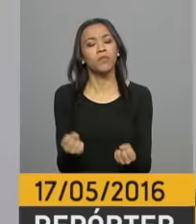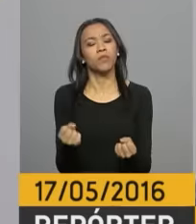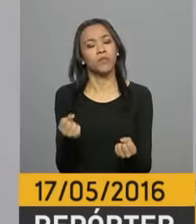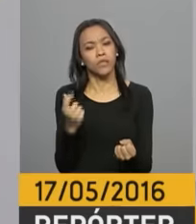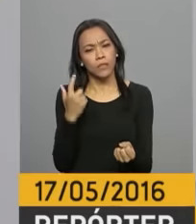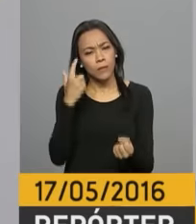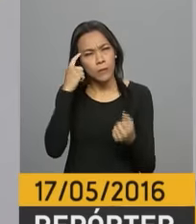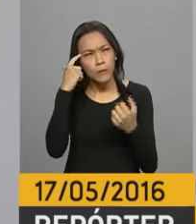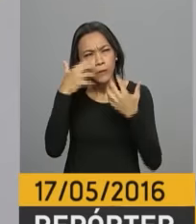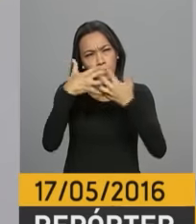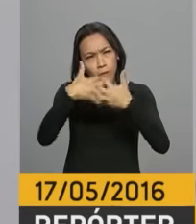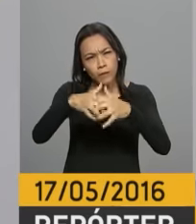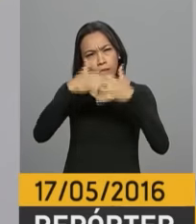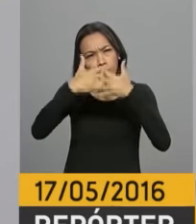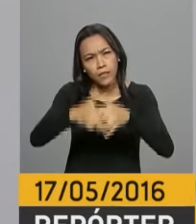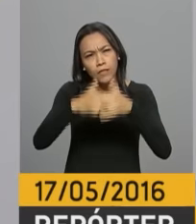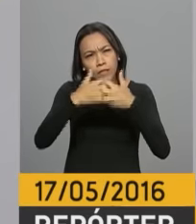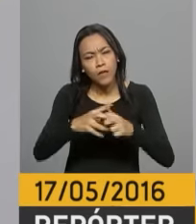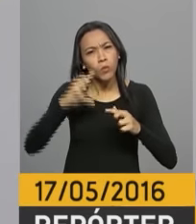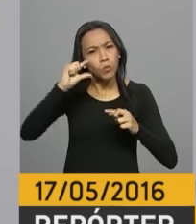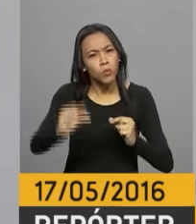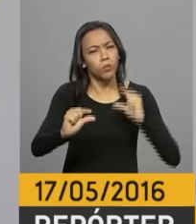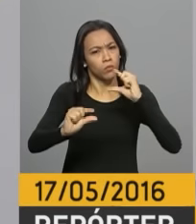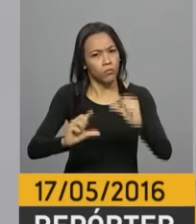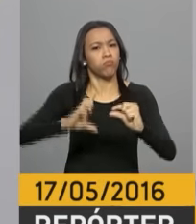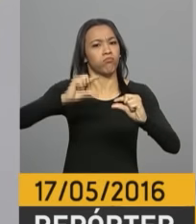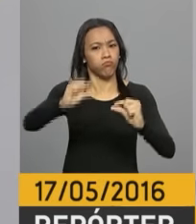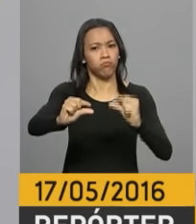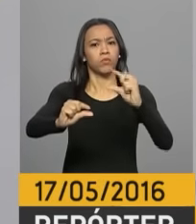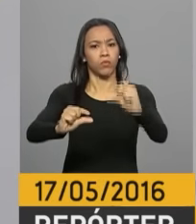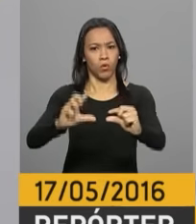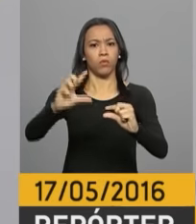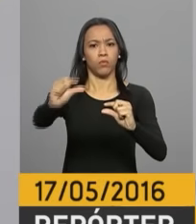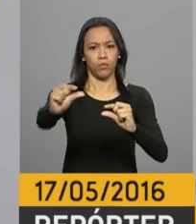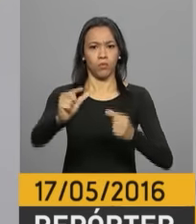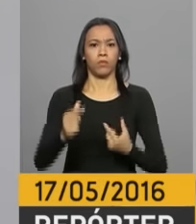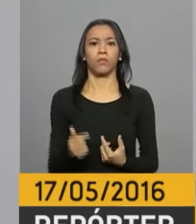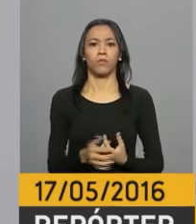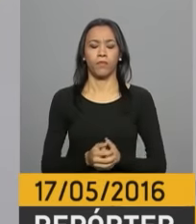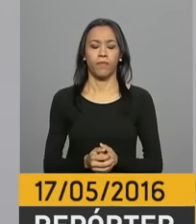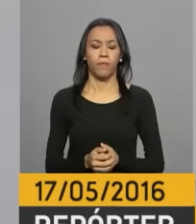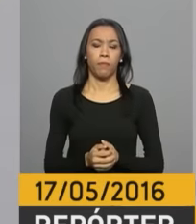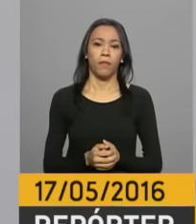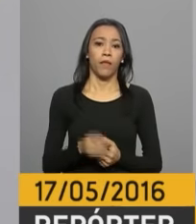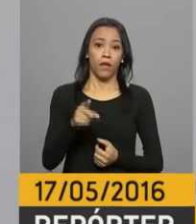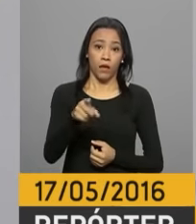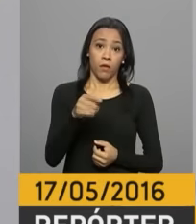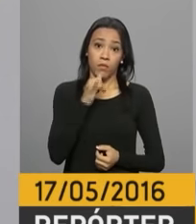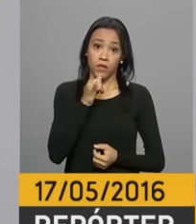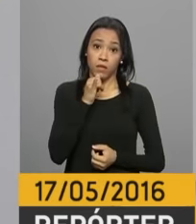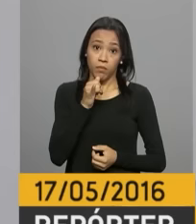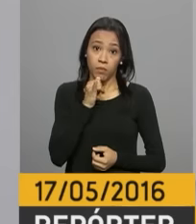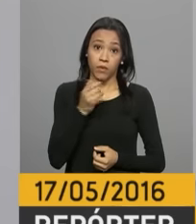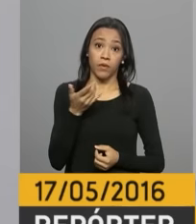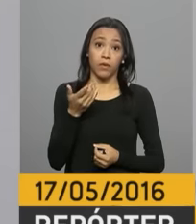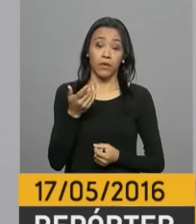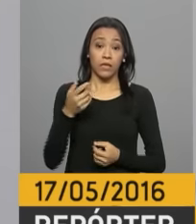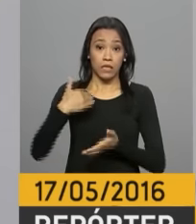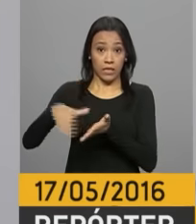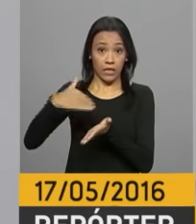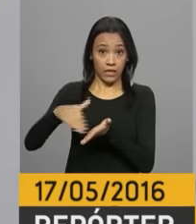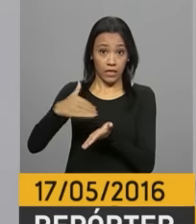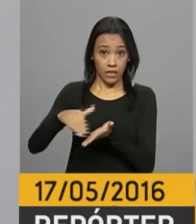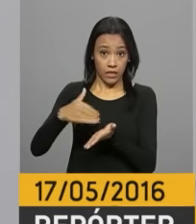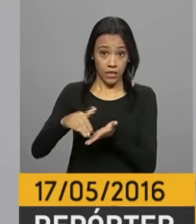parte a parte. No momento, o Otávio Ladeira continua na Secretaria